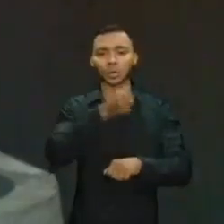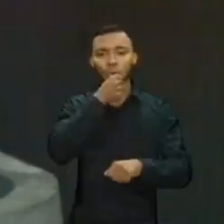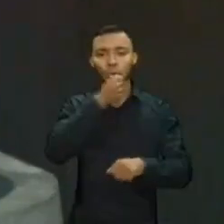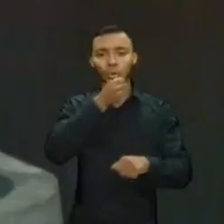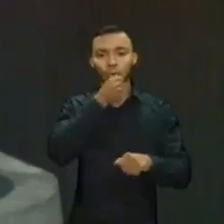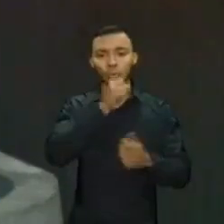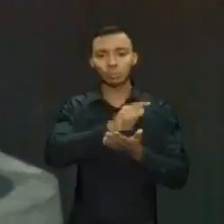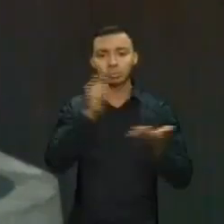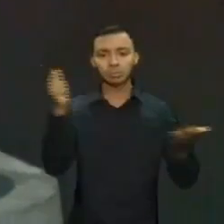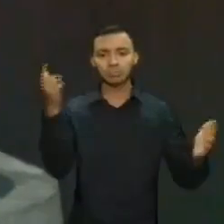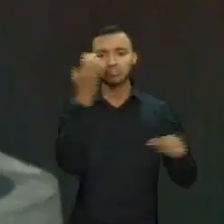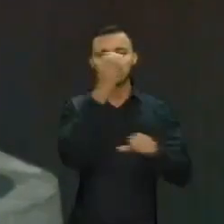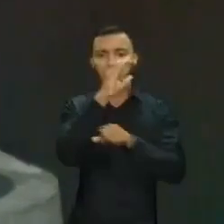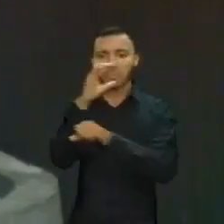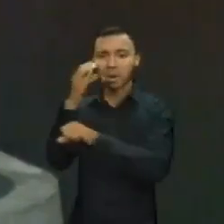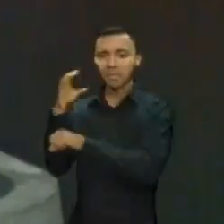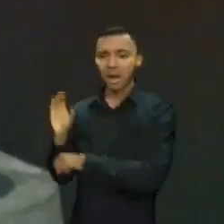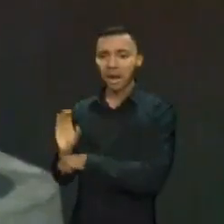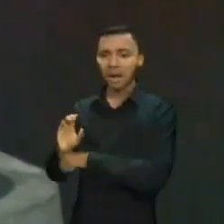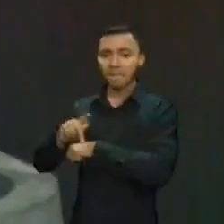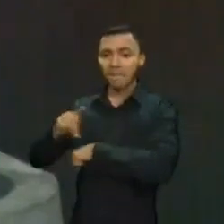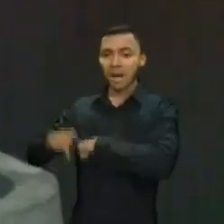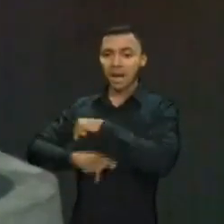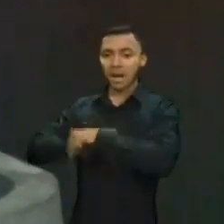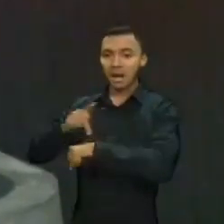um presidente que ameaça golpe.